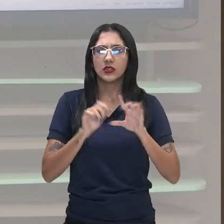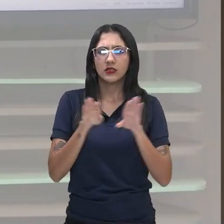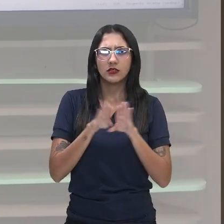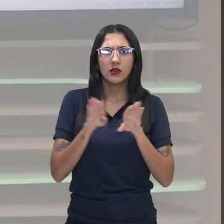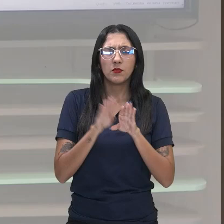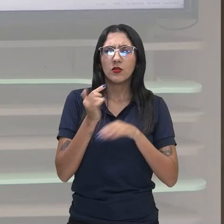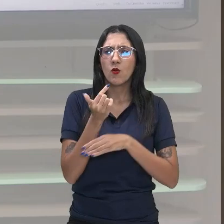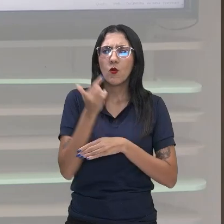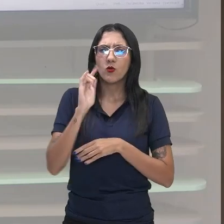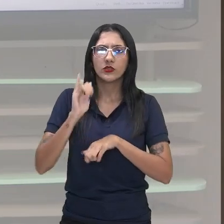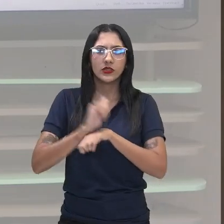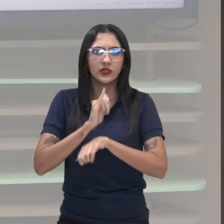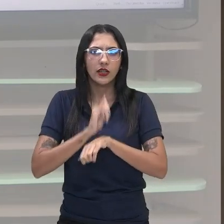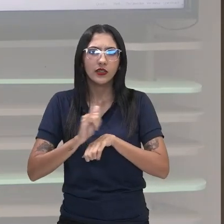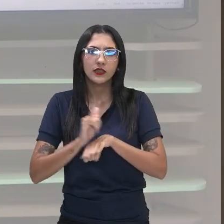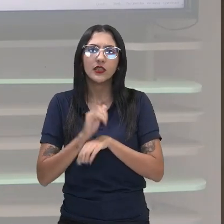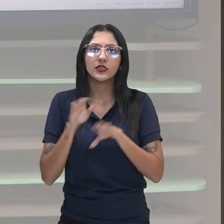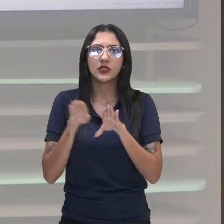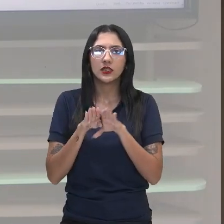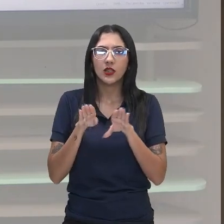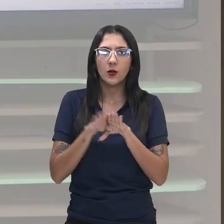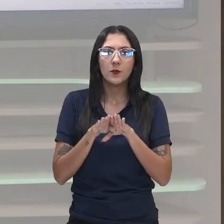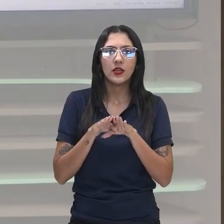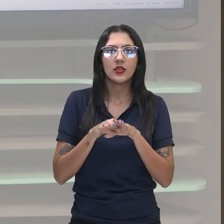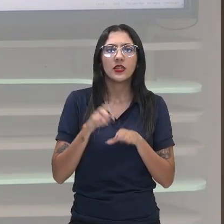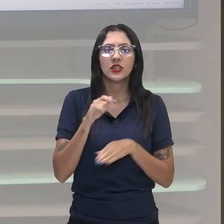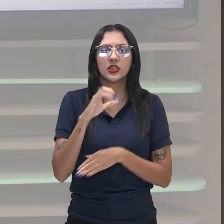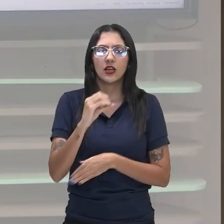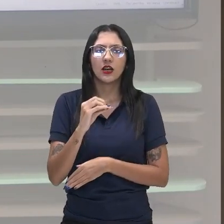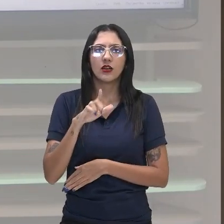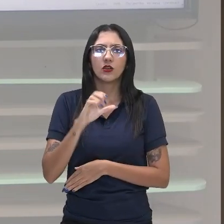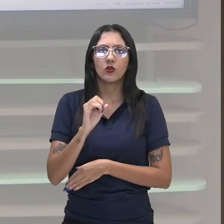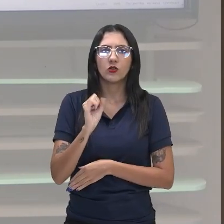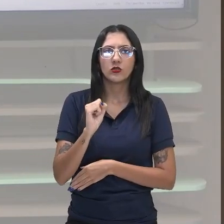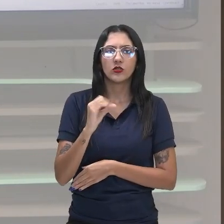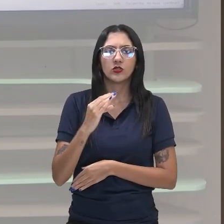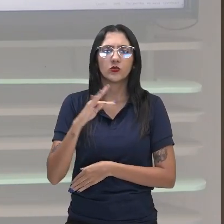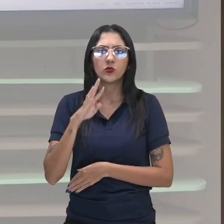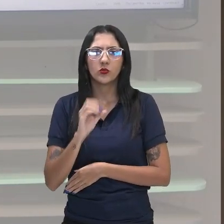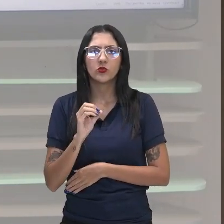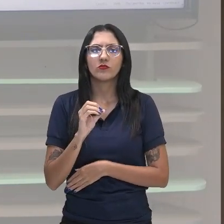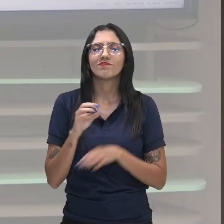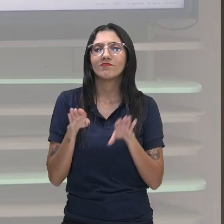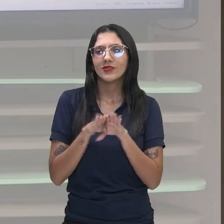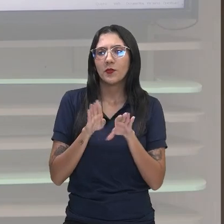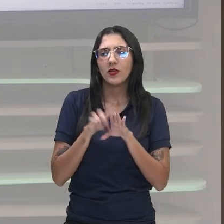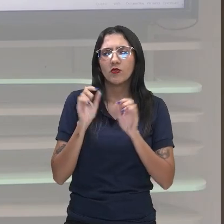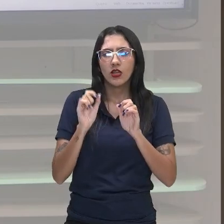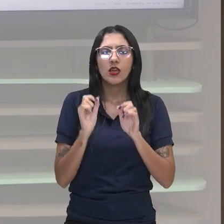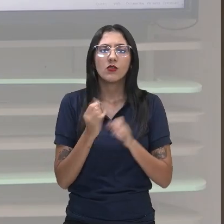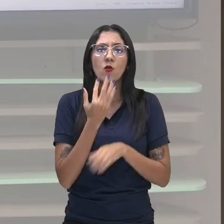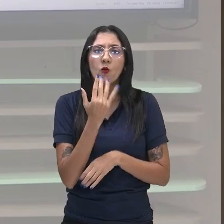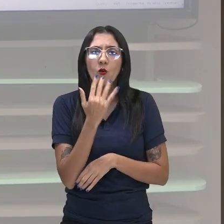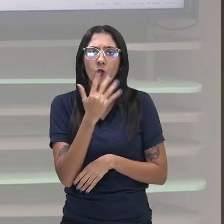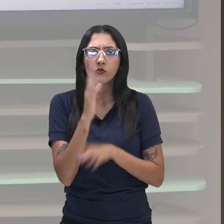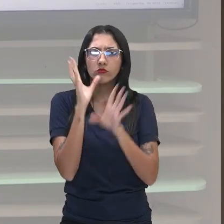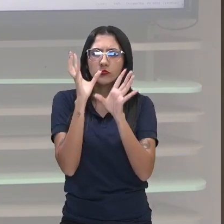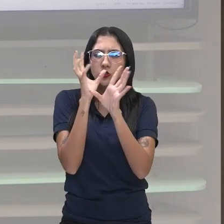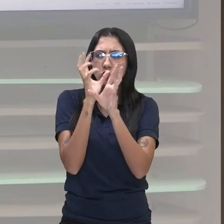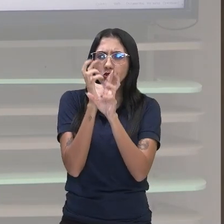outra técnica também, que é o chiaroscuro, que é esse escurecer, né, esses fumaços, como